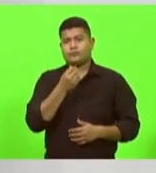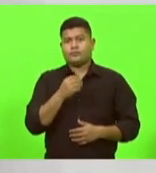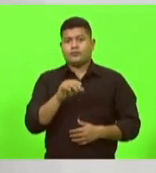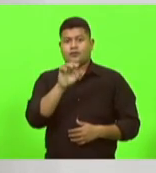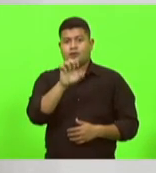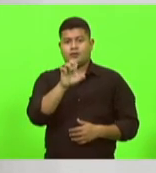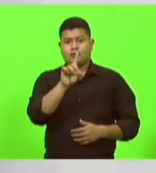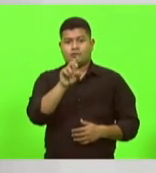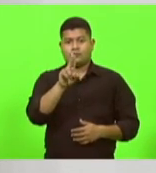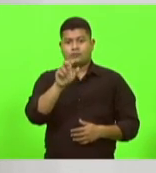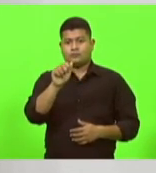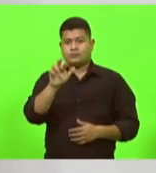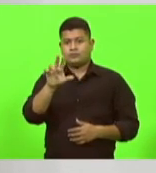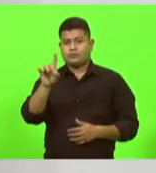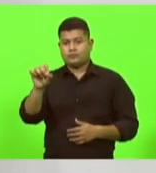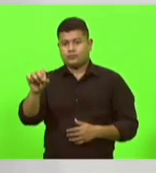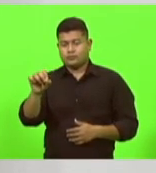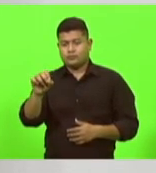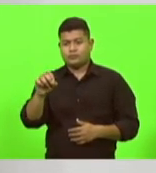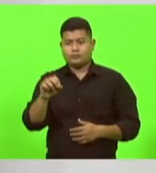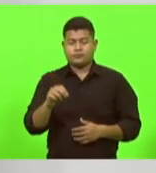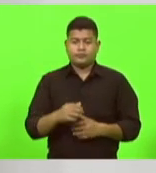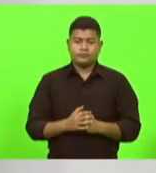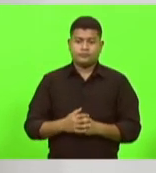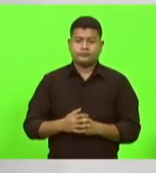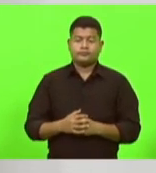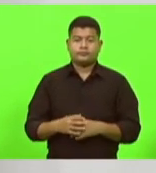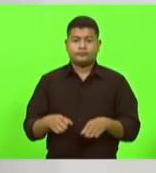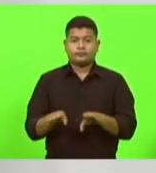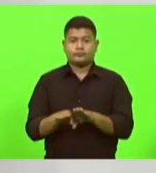Moreira. Cumprimentar o secretário adjunto